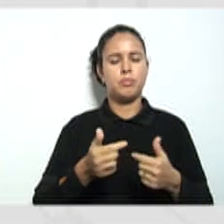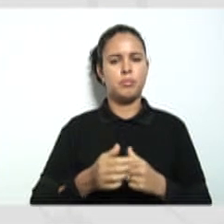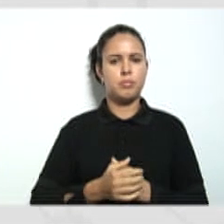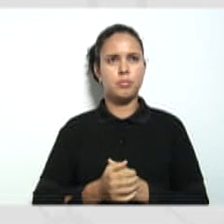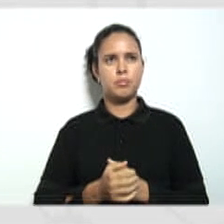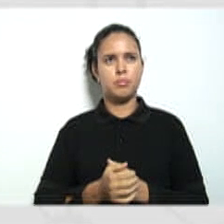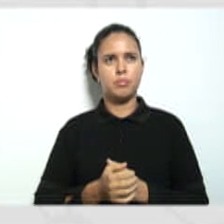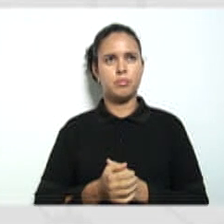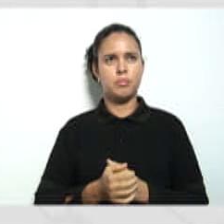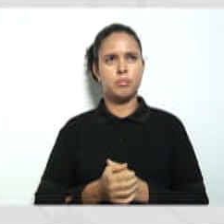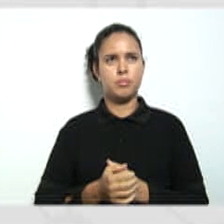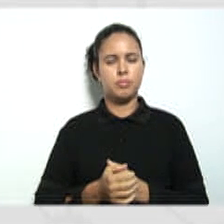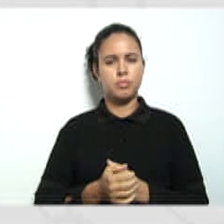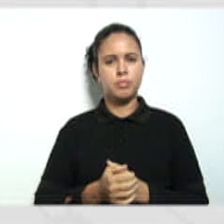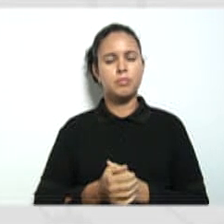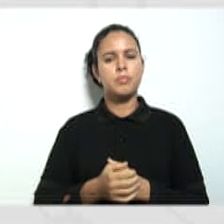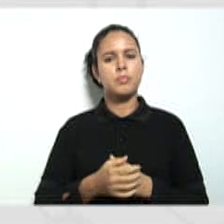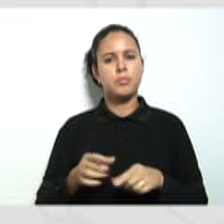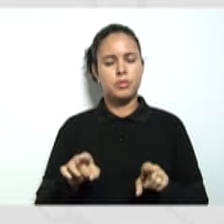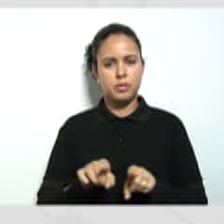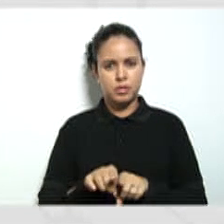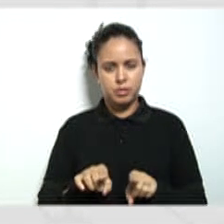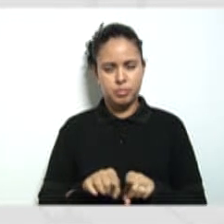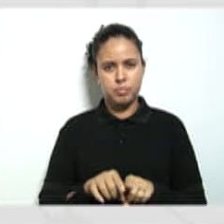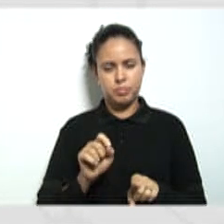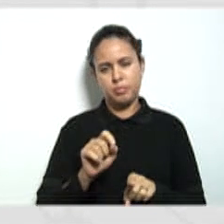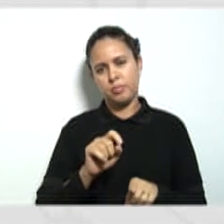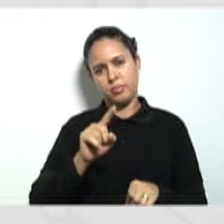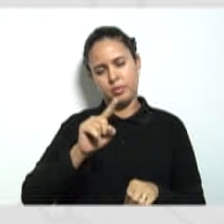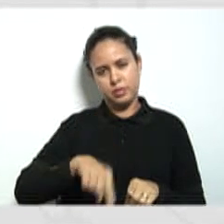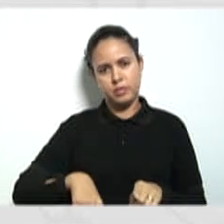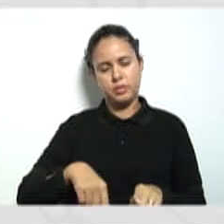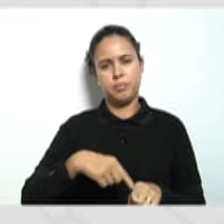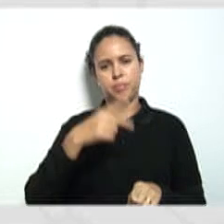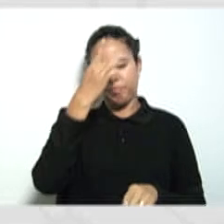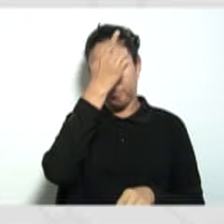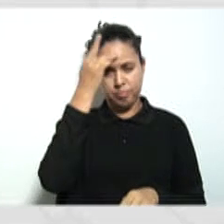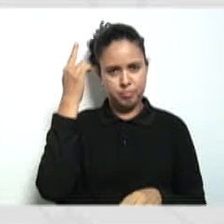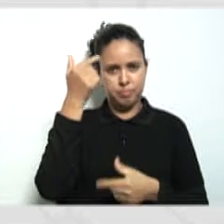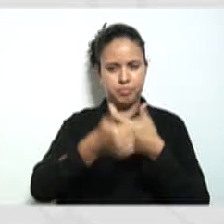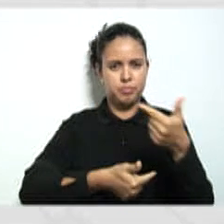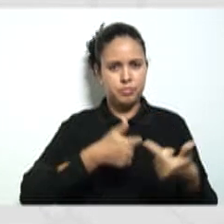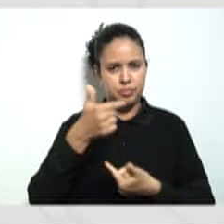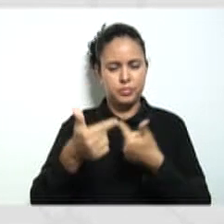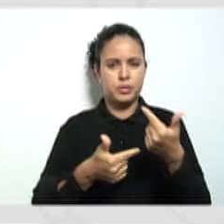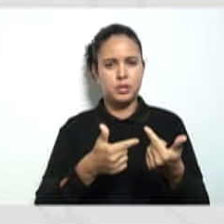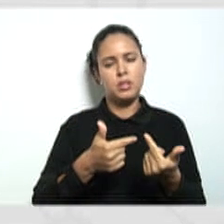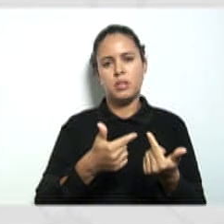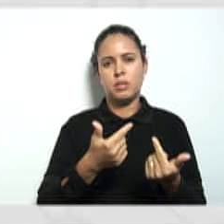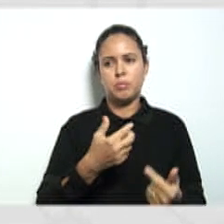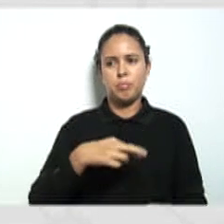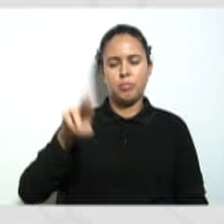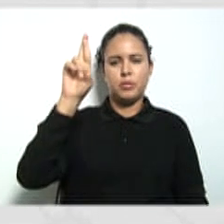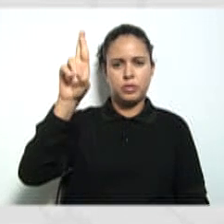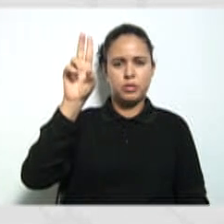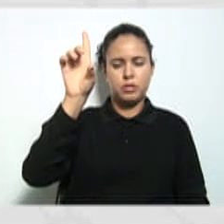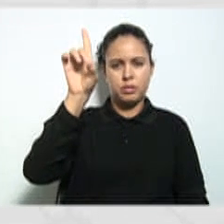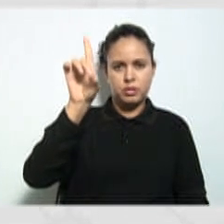produção a propriedade dos meios de produção é dos trabalhadores. Não há chefe ou proprietário, todos